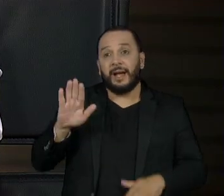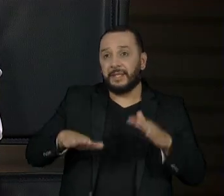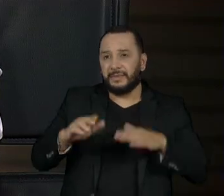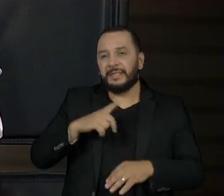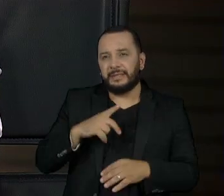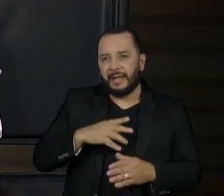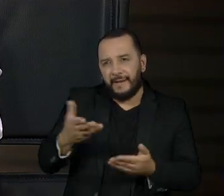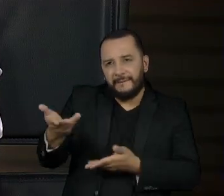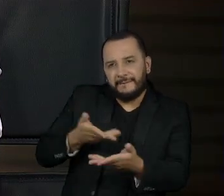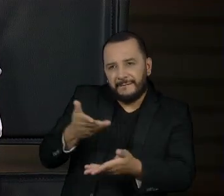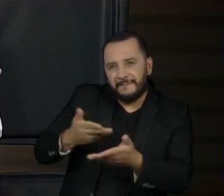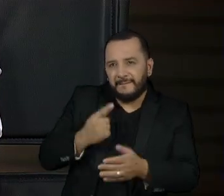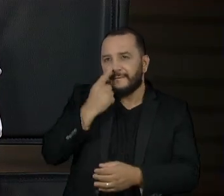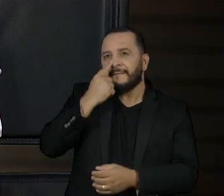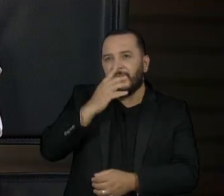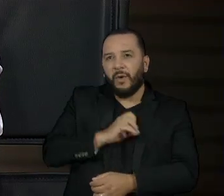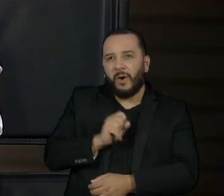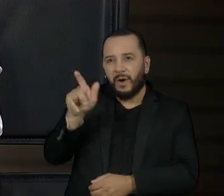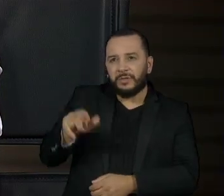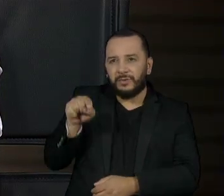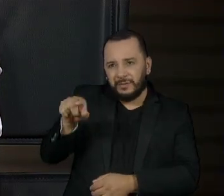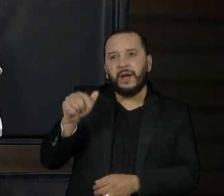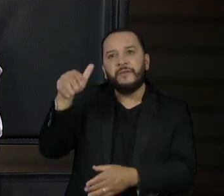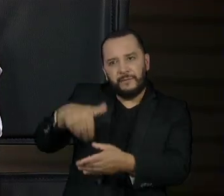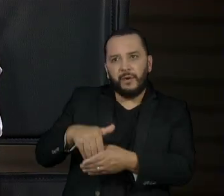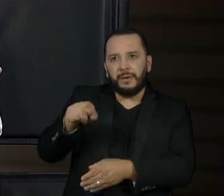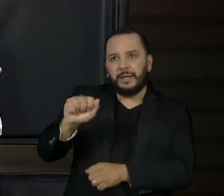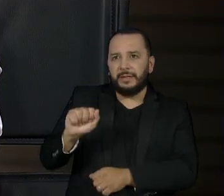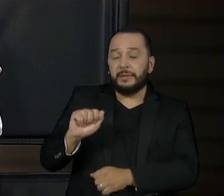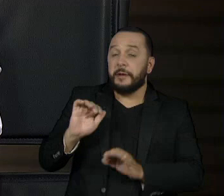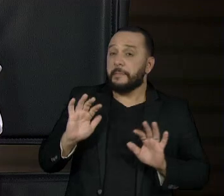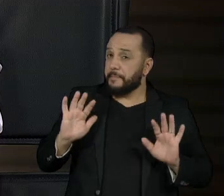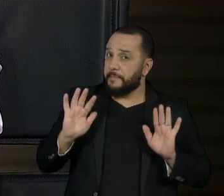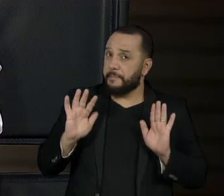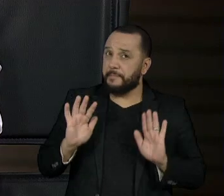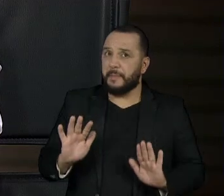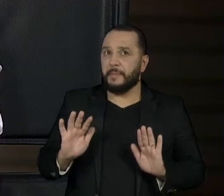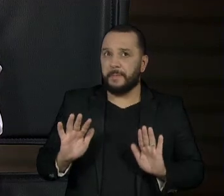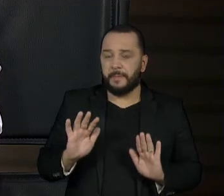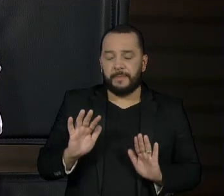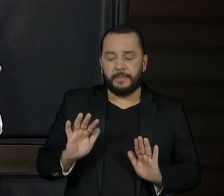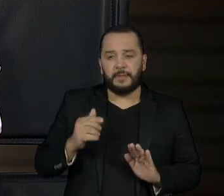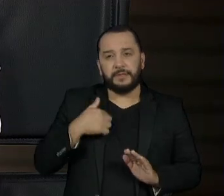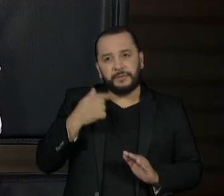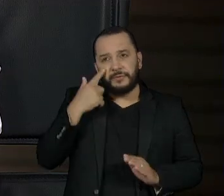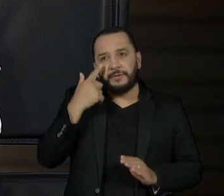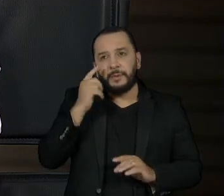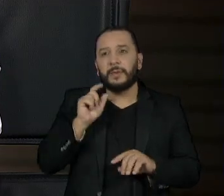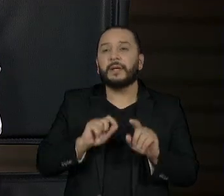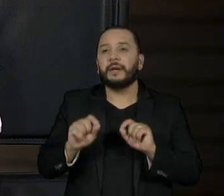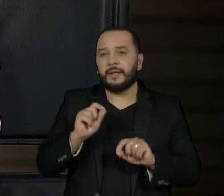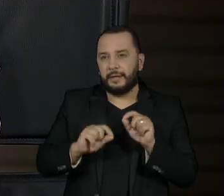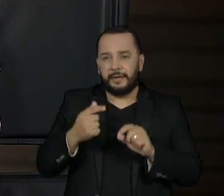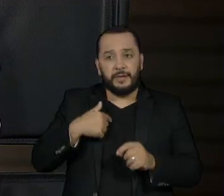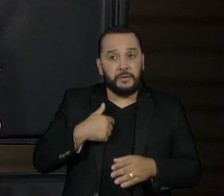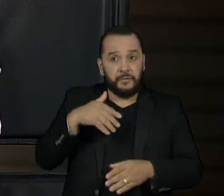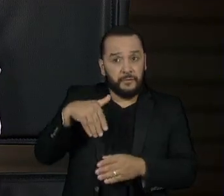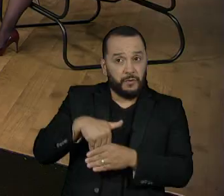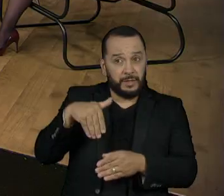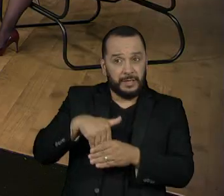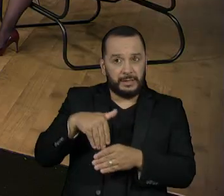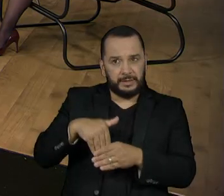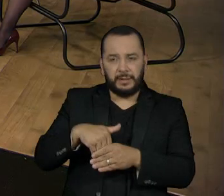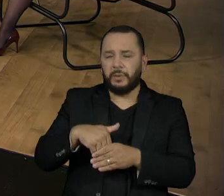os candidatos, se você identificar quem é ou não. Mas o que a gente viu é que, de fato, essa eleição ela não foi marcada